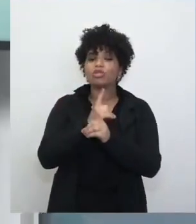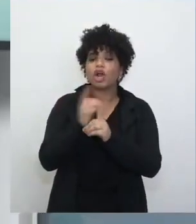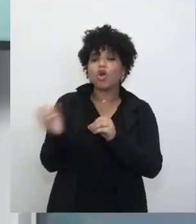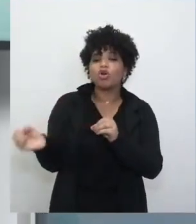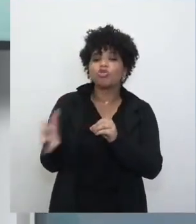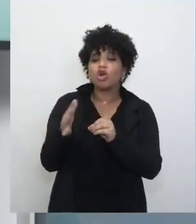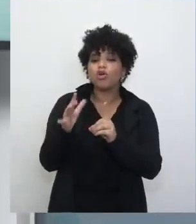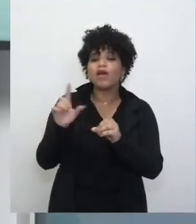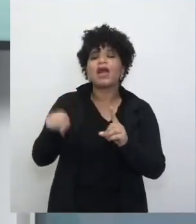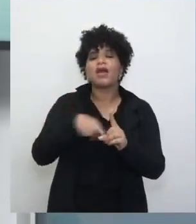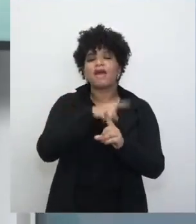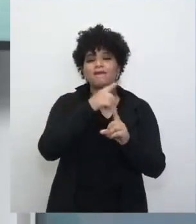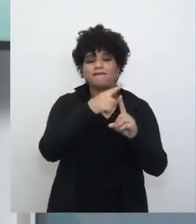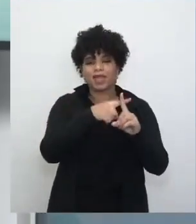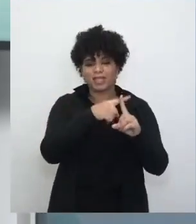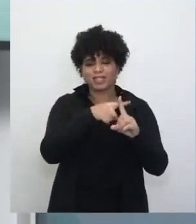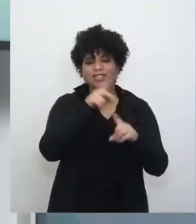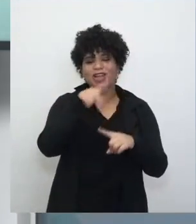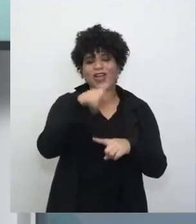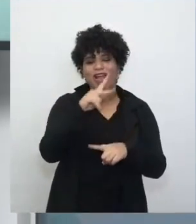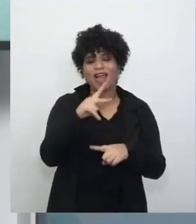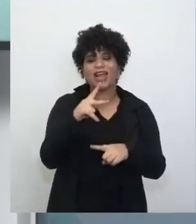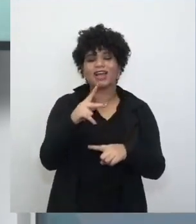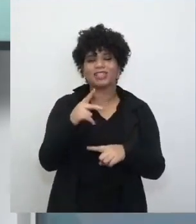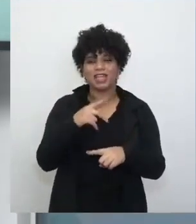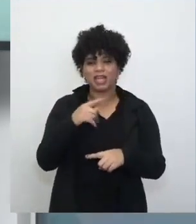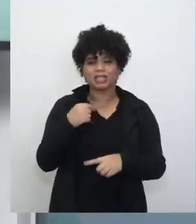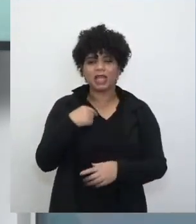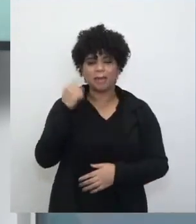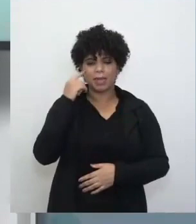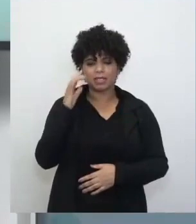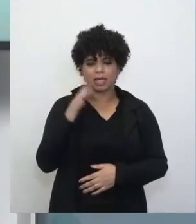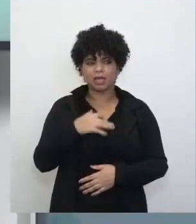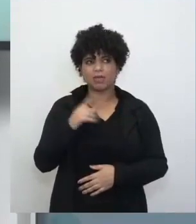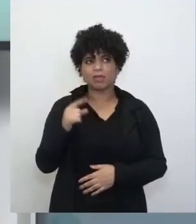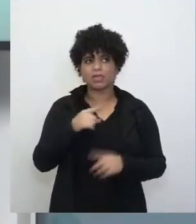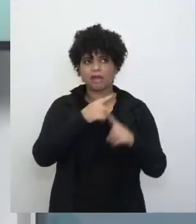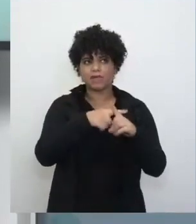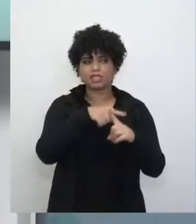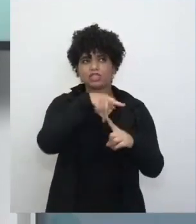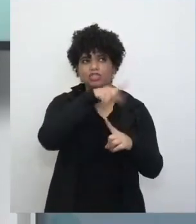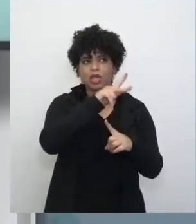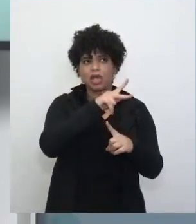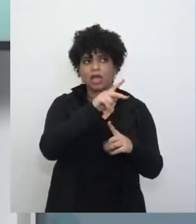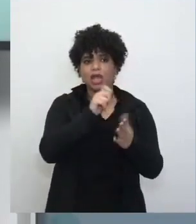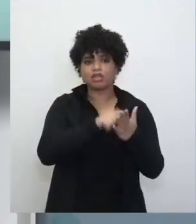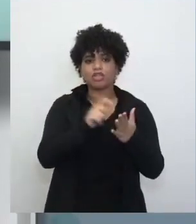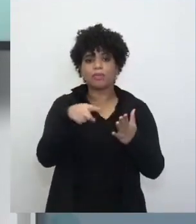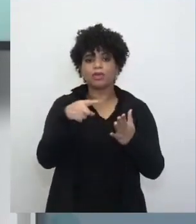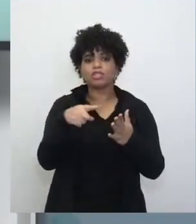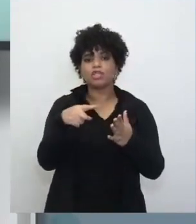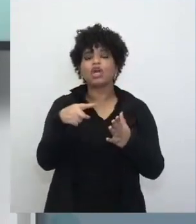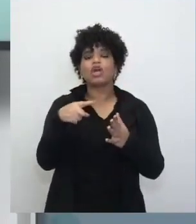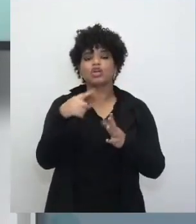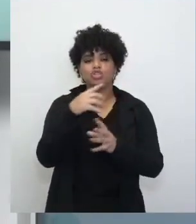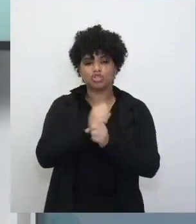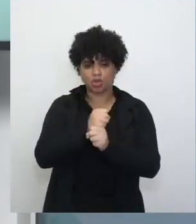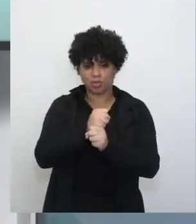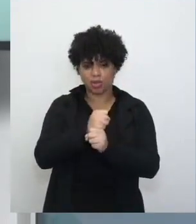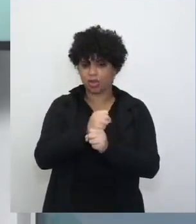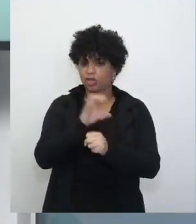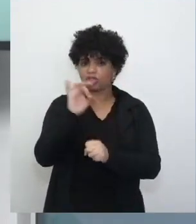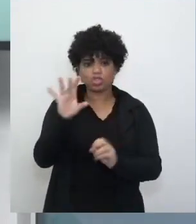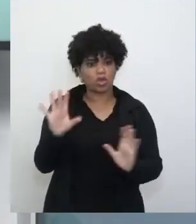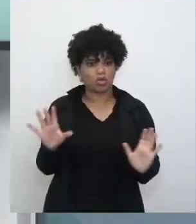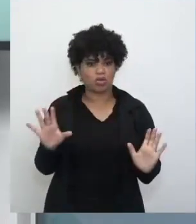coeficiente, multiplico pelo k, anotar e somar. Então, na minha cabeça, multiplica sempre pelo k, anota e soma. Multiplica pelo k, anota e